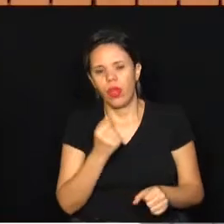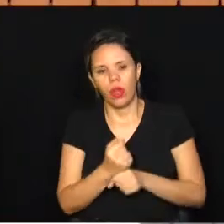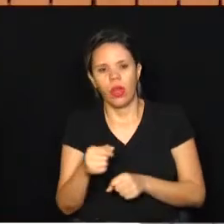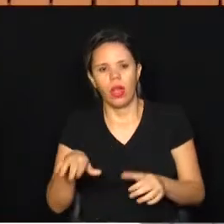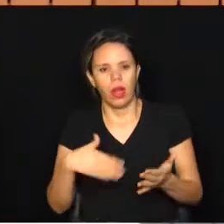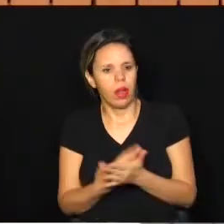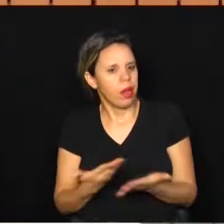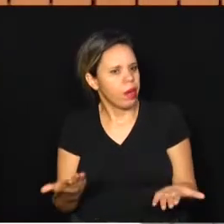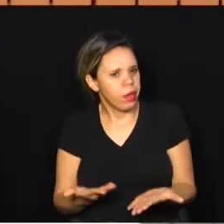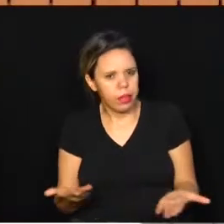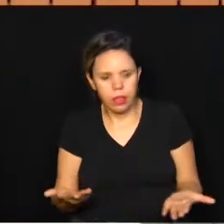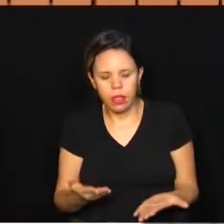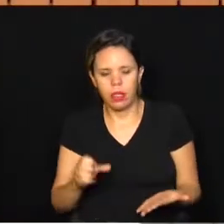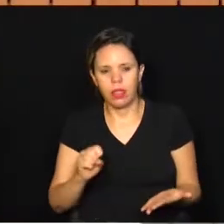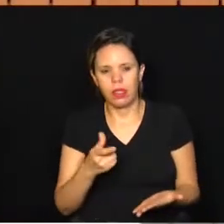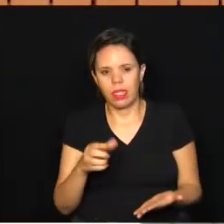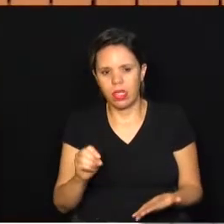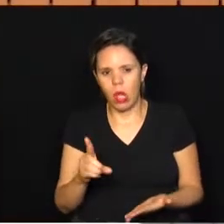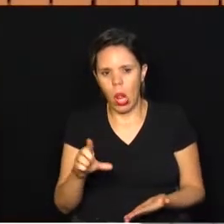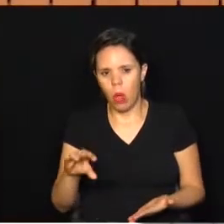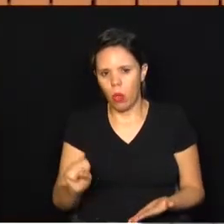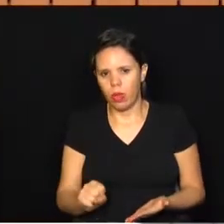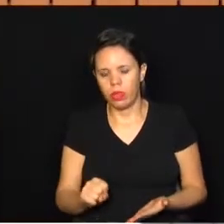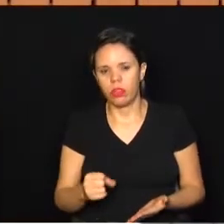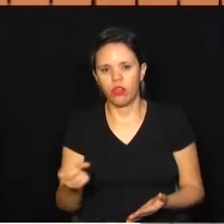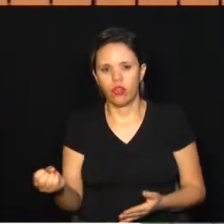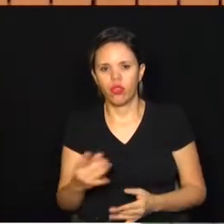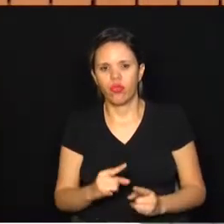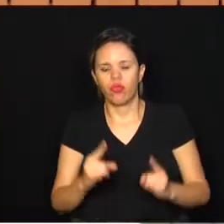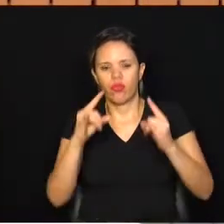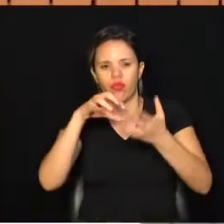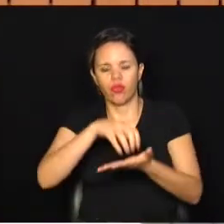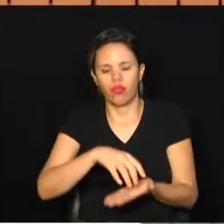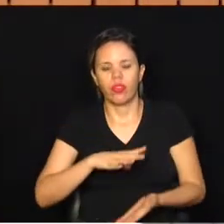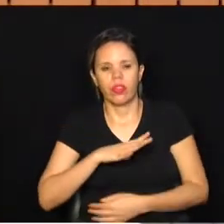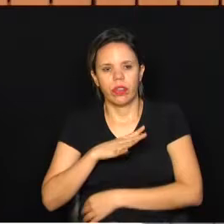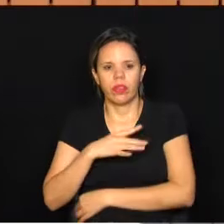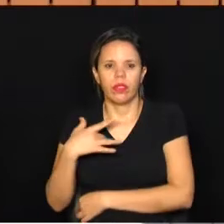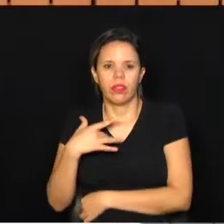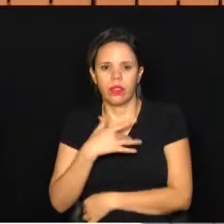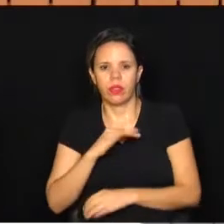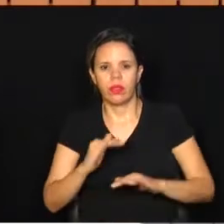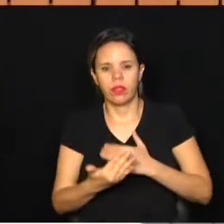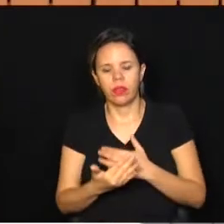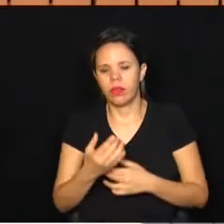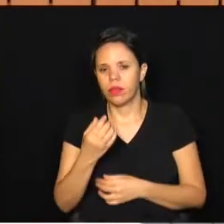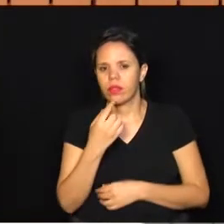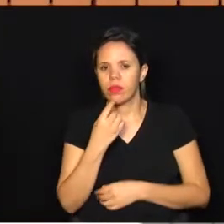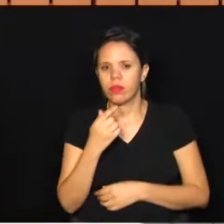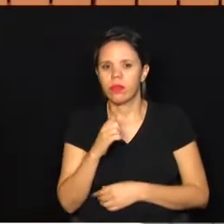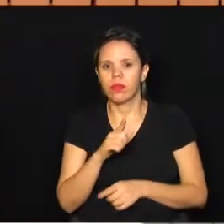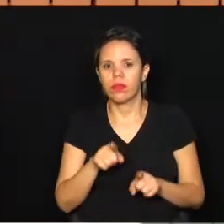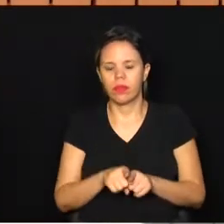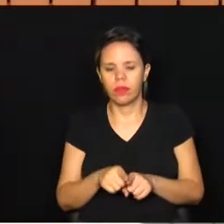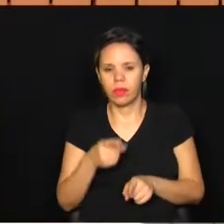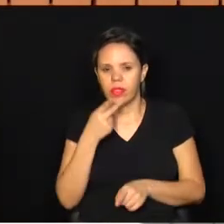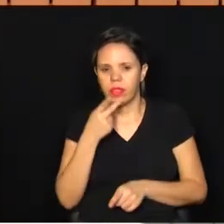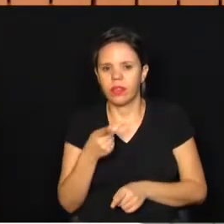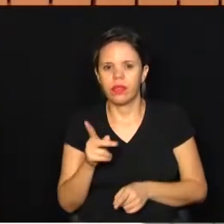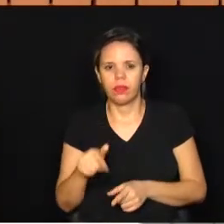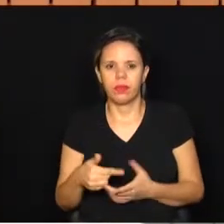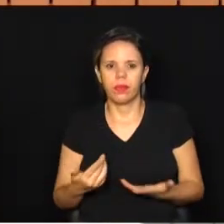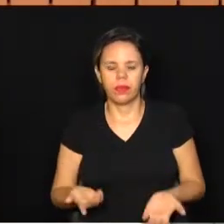agora não foi, no São Luís, um novo prédio para o centro de saúde que atende os bairros Campina Grande e São Luís, está